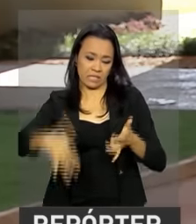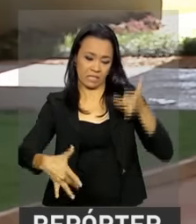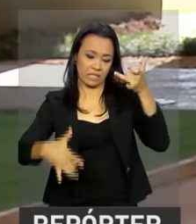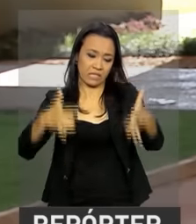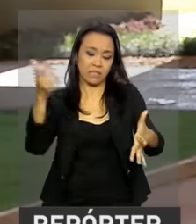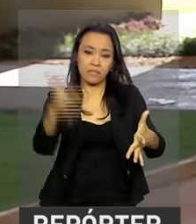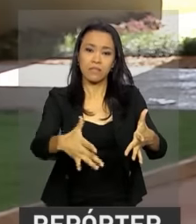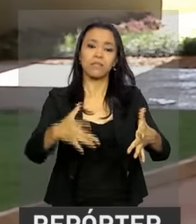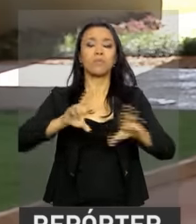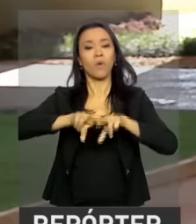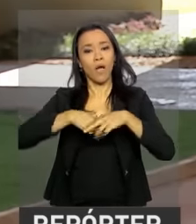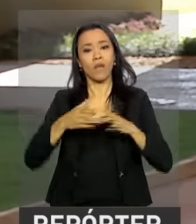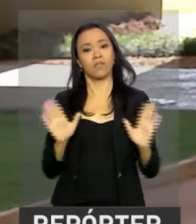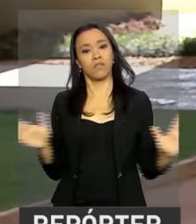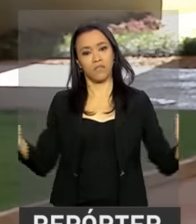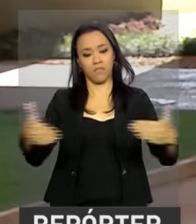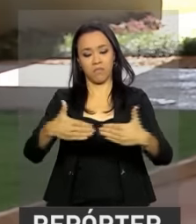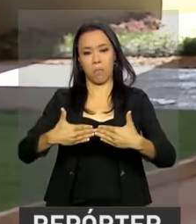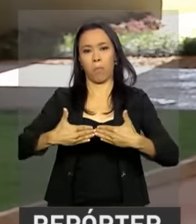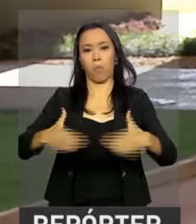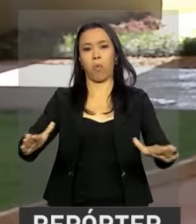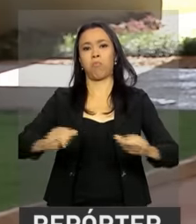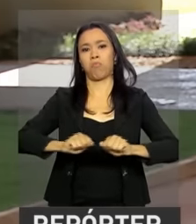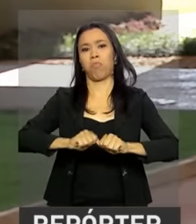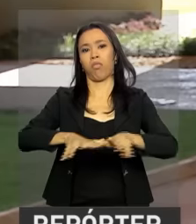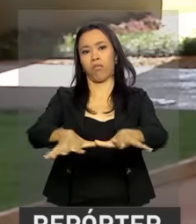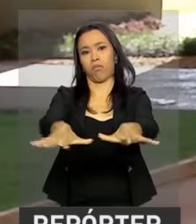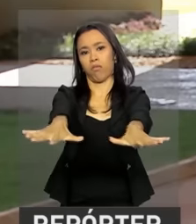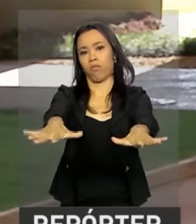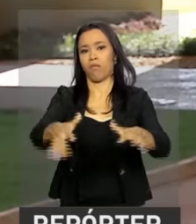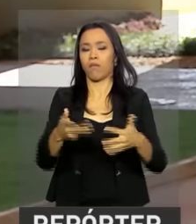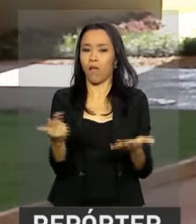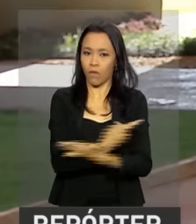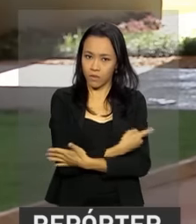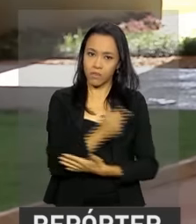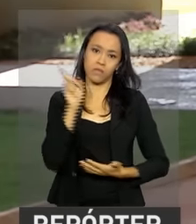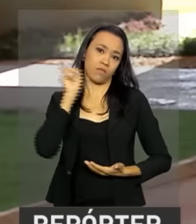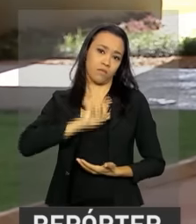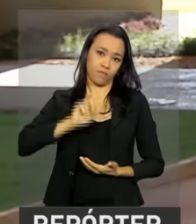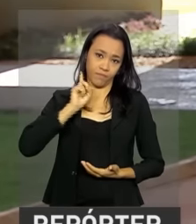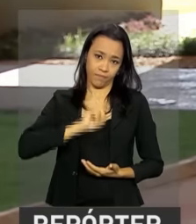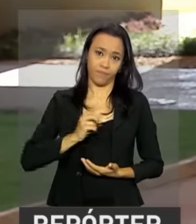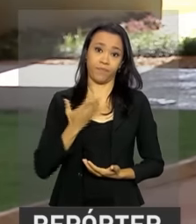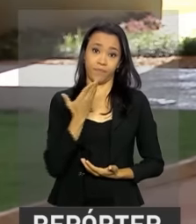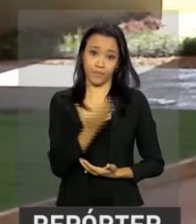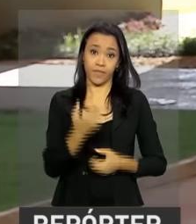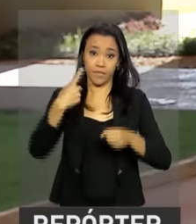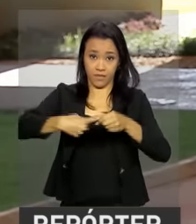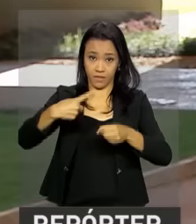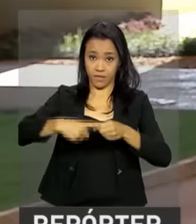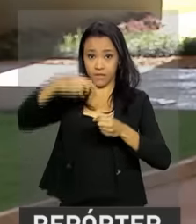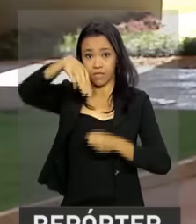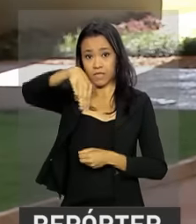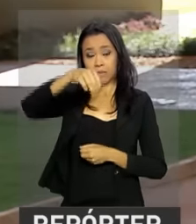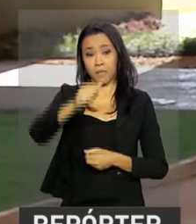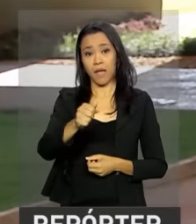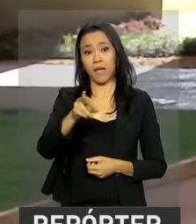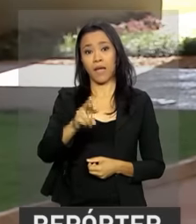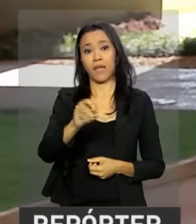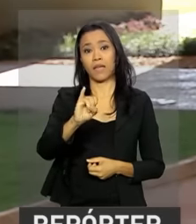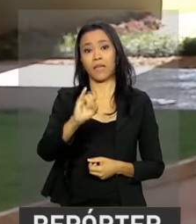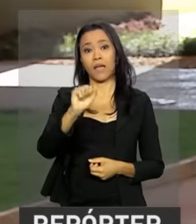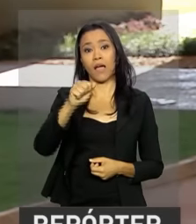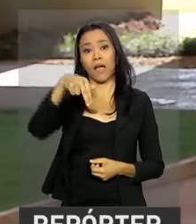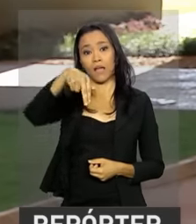Doce e esse desastres então ele acabou ficando eh conhecido reconhecido como a maior catástrofe